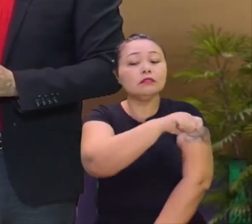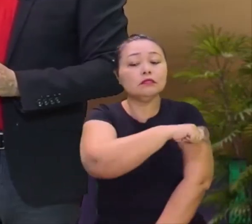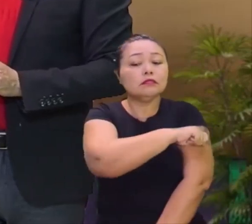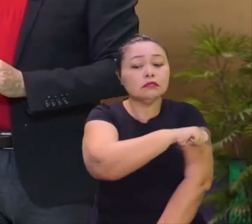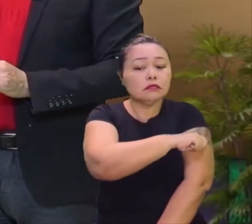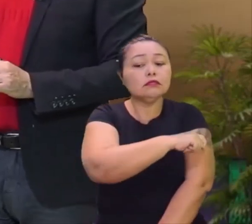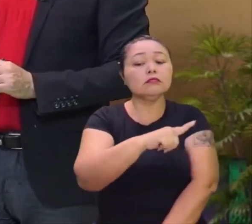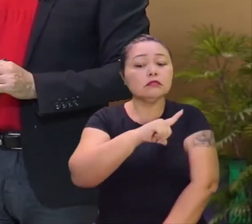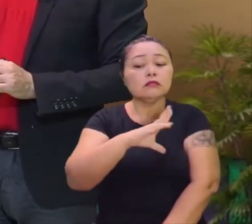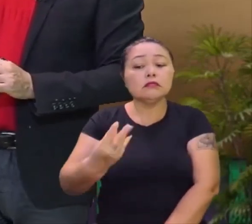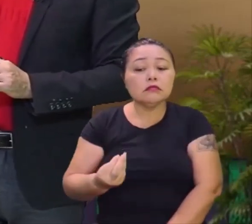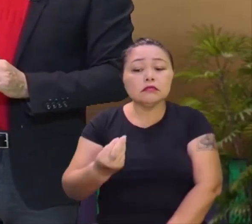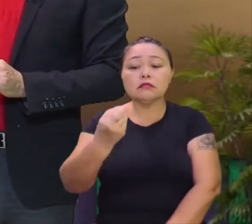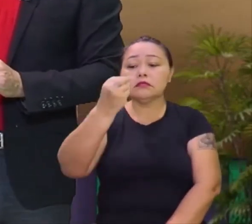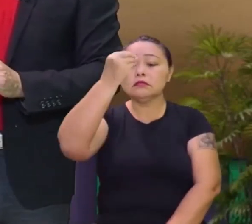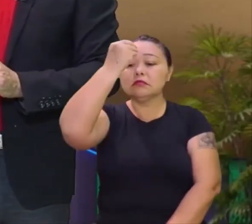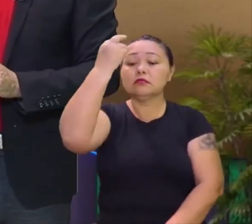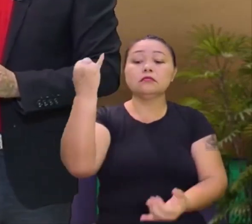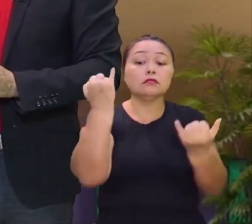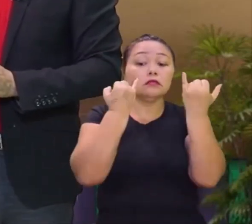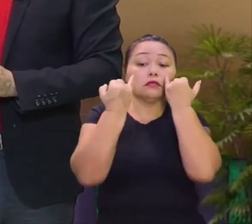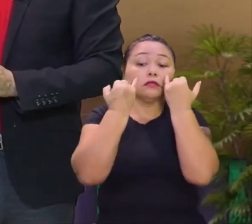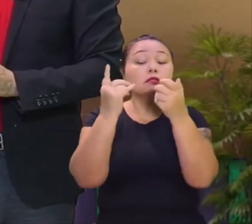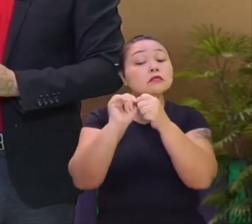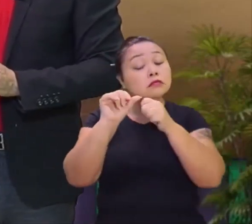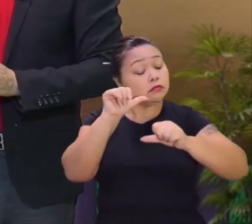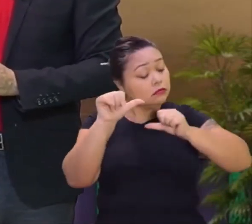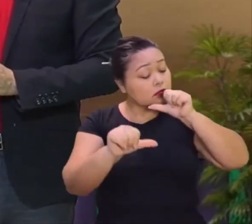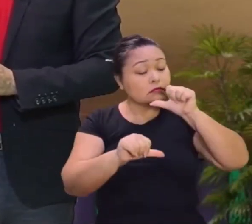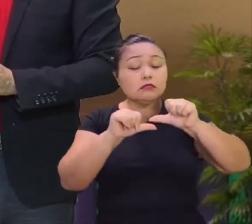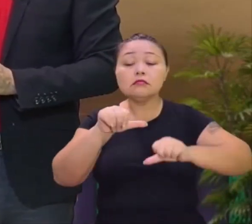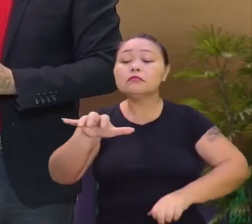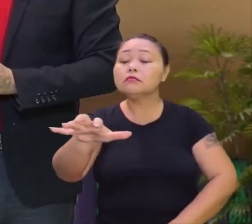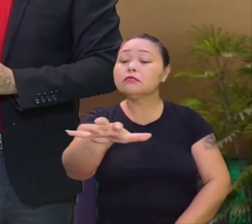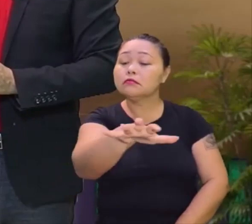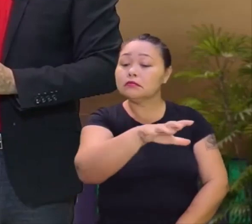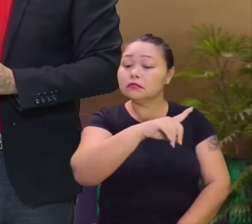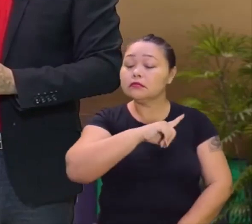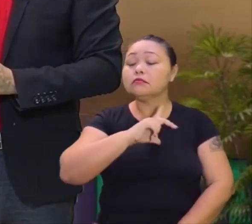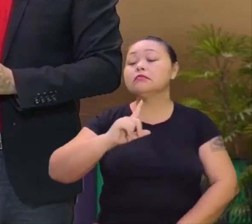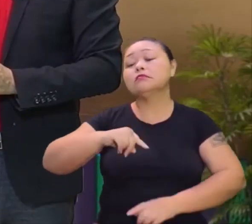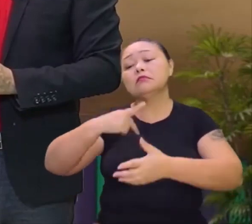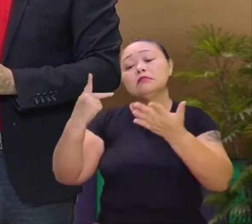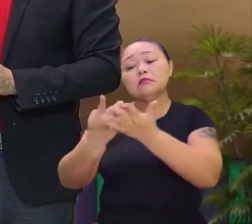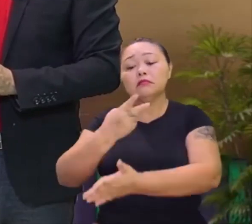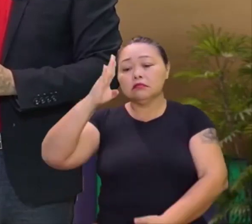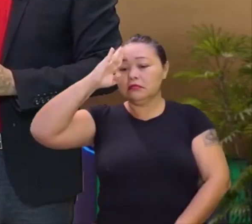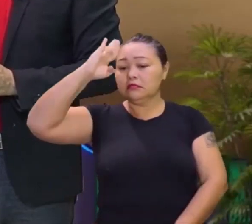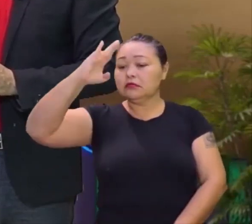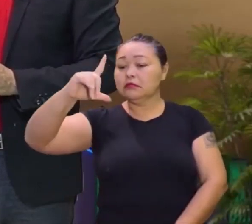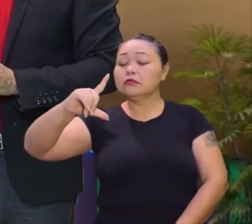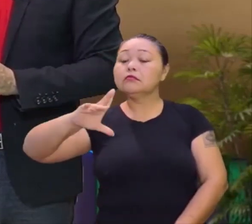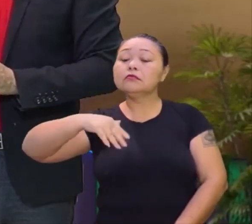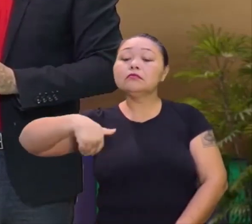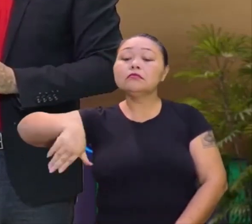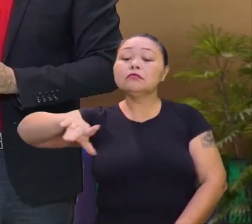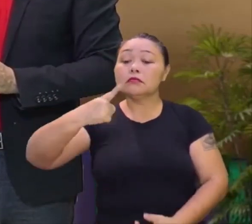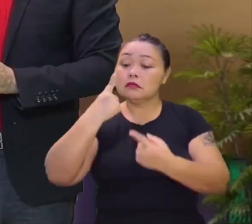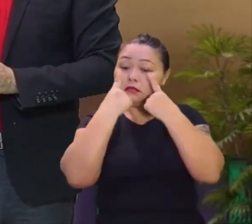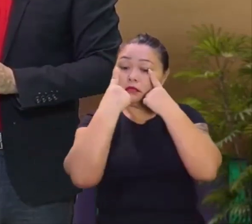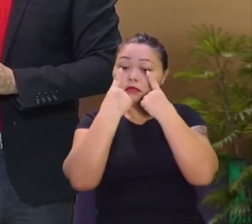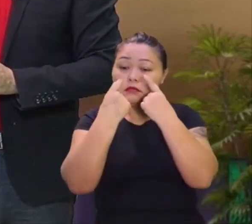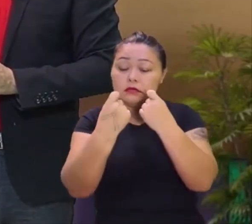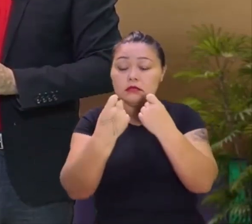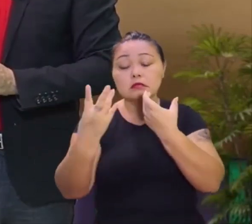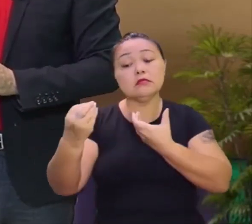tem que guardar essas informações e lembrar que essas transformações no espaço ocorreram principalmente por conta desse